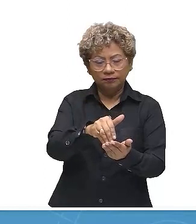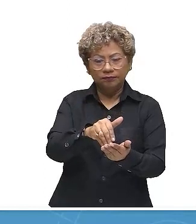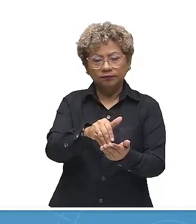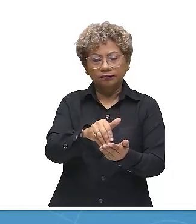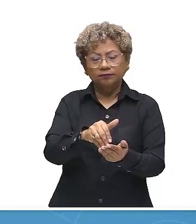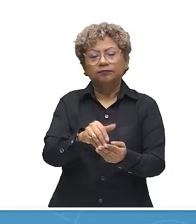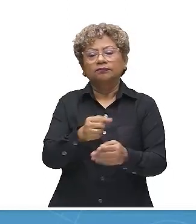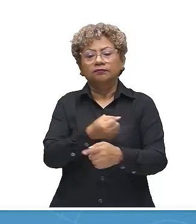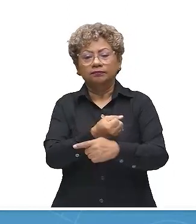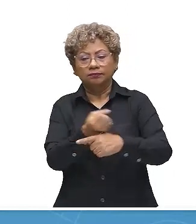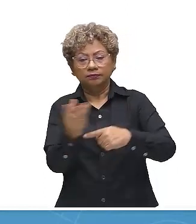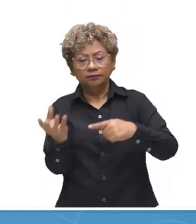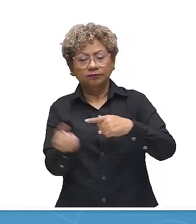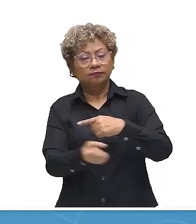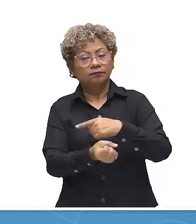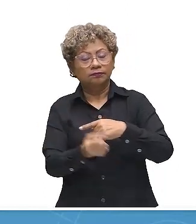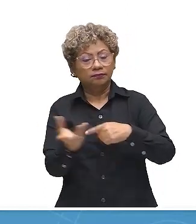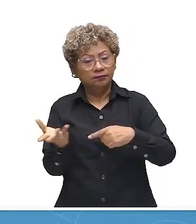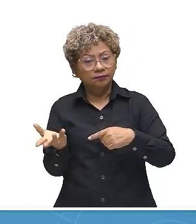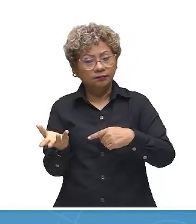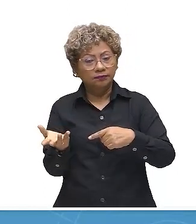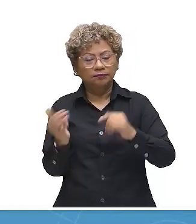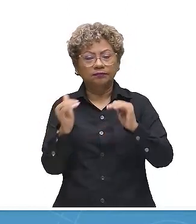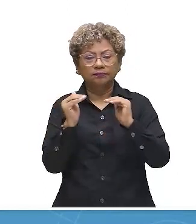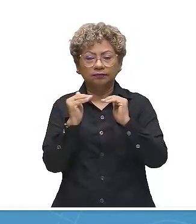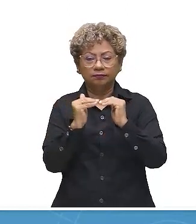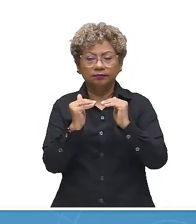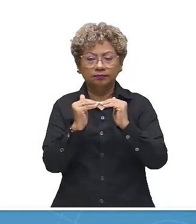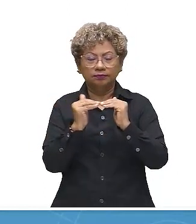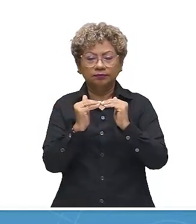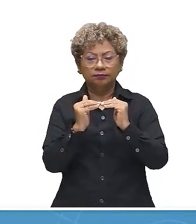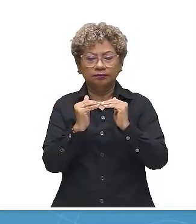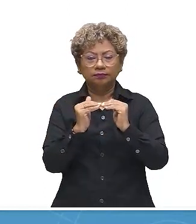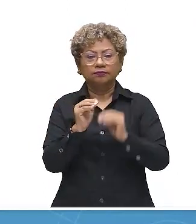possível, o nome dela vai ser